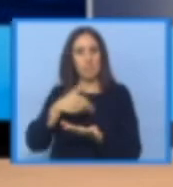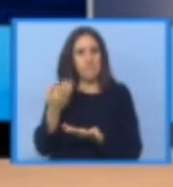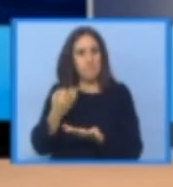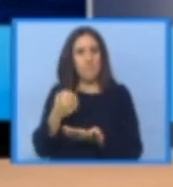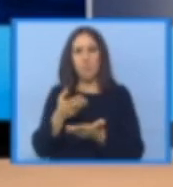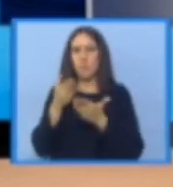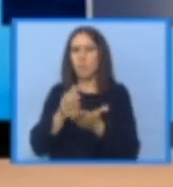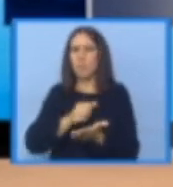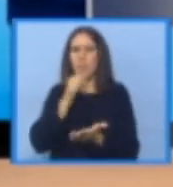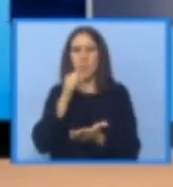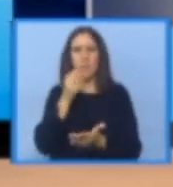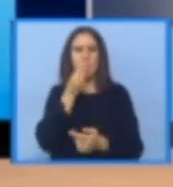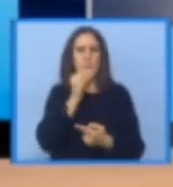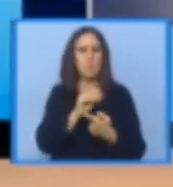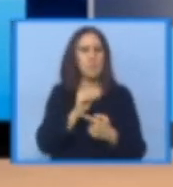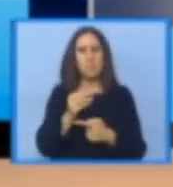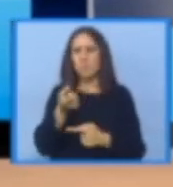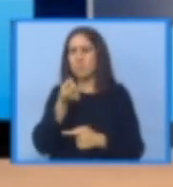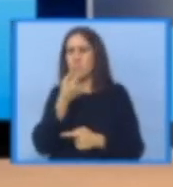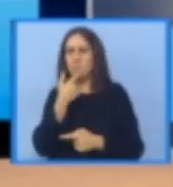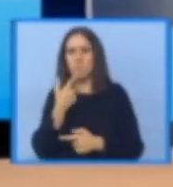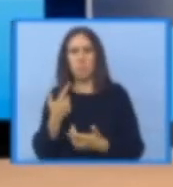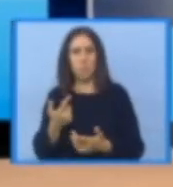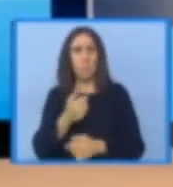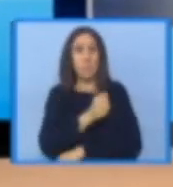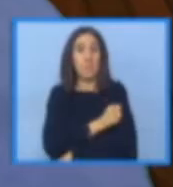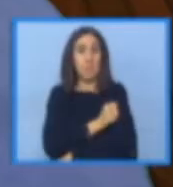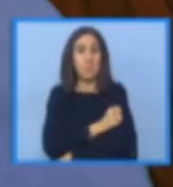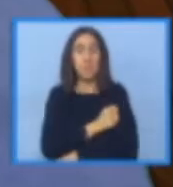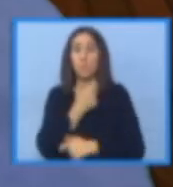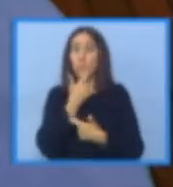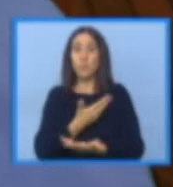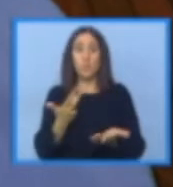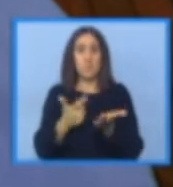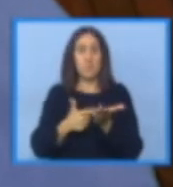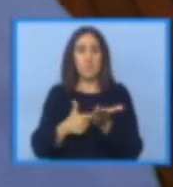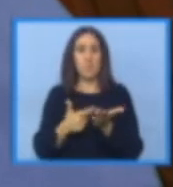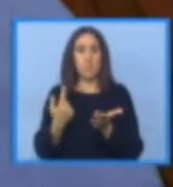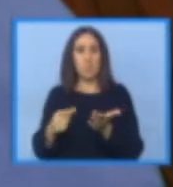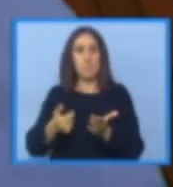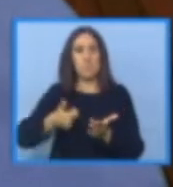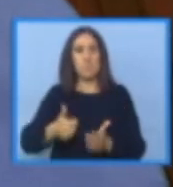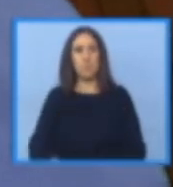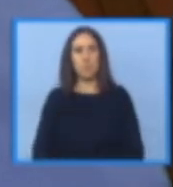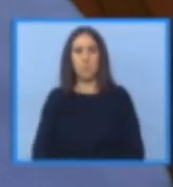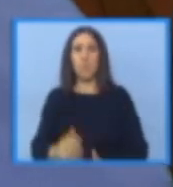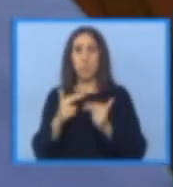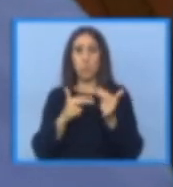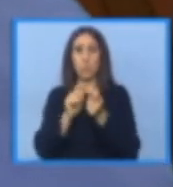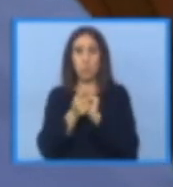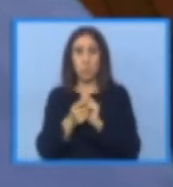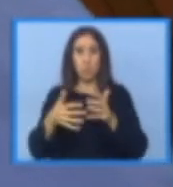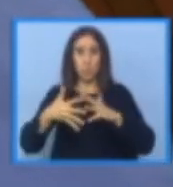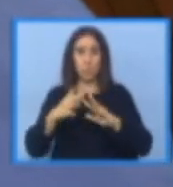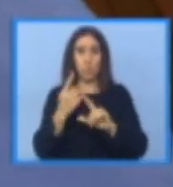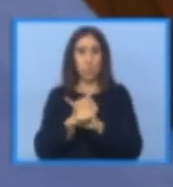ajuda constante, desde a alimentação, medicação, casas, tudo o que é necessário de essencial. Já a reconstrução de agora estruturas,